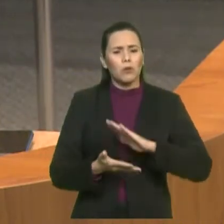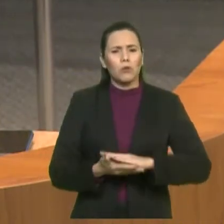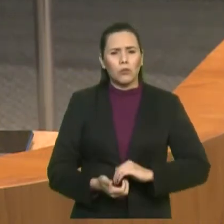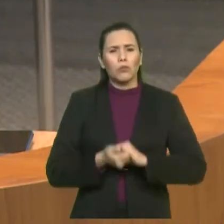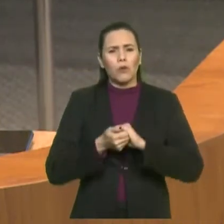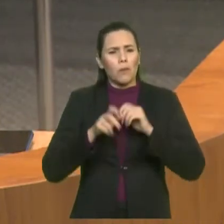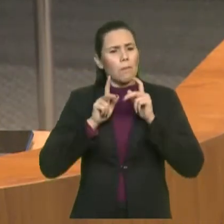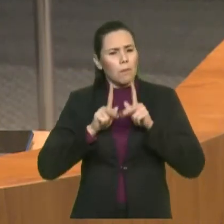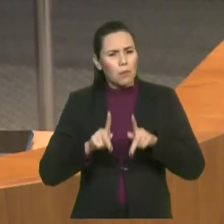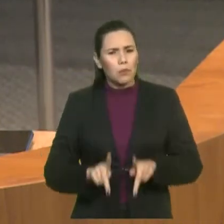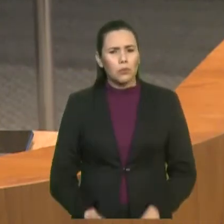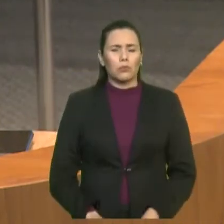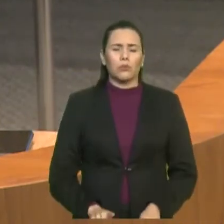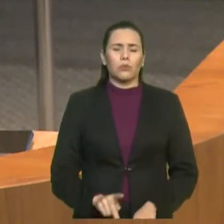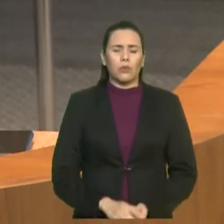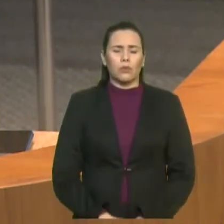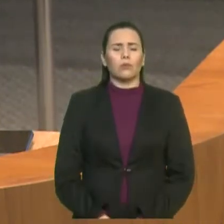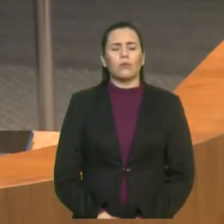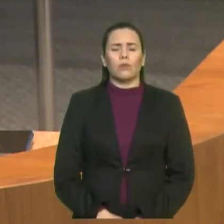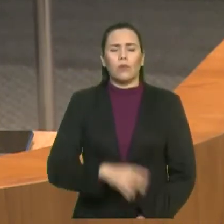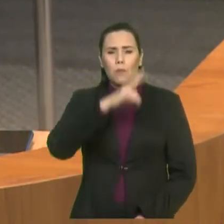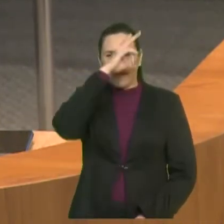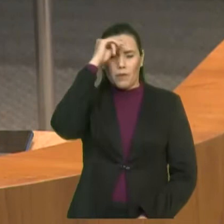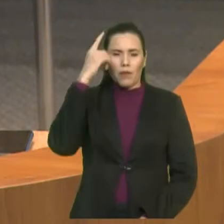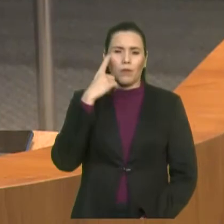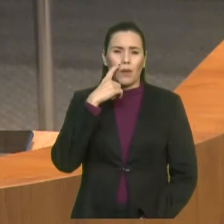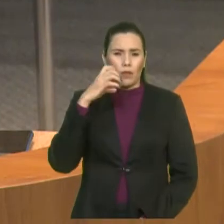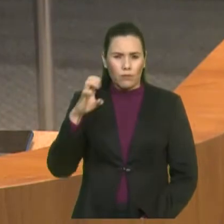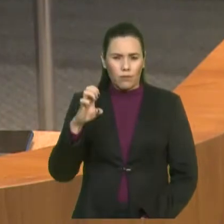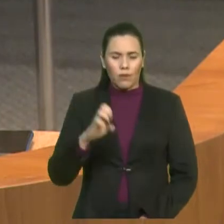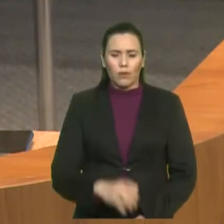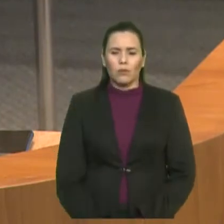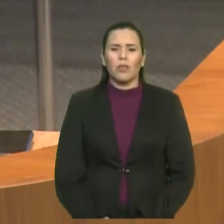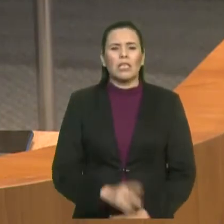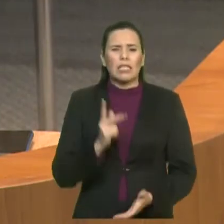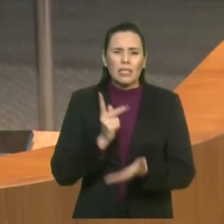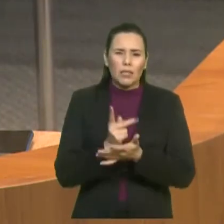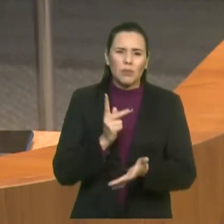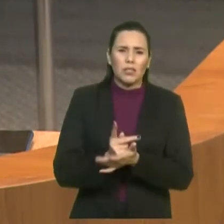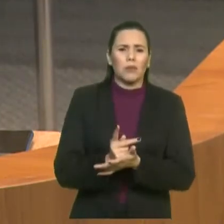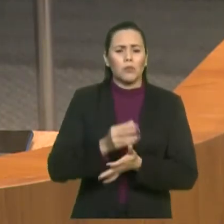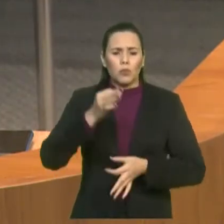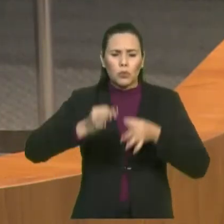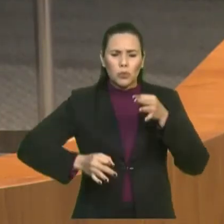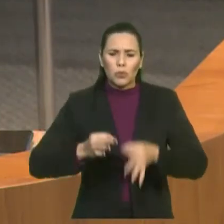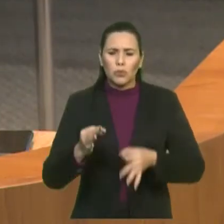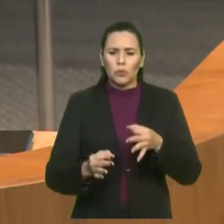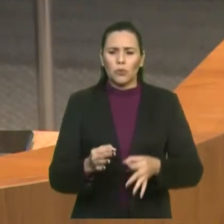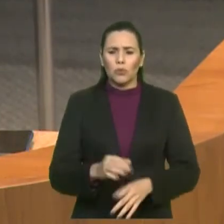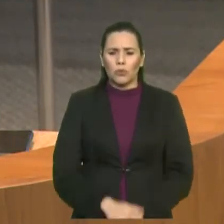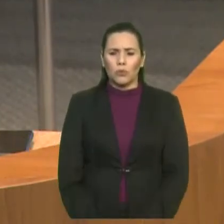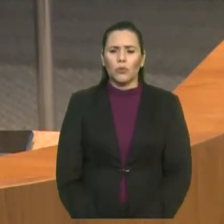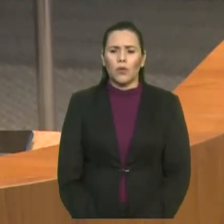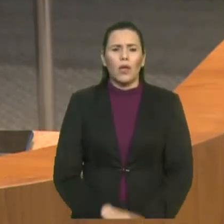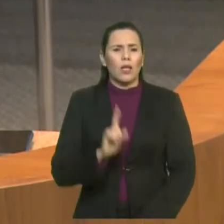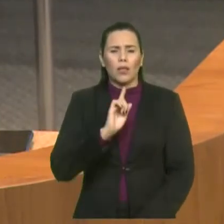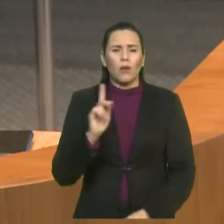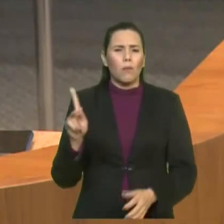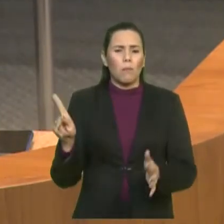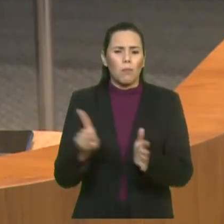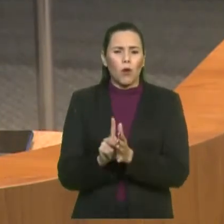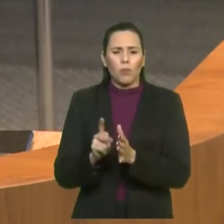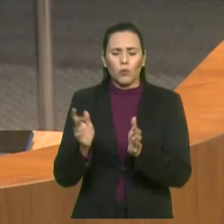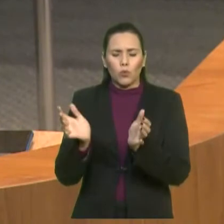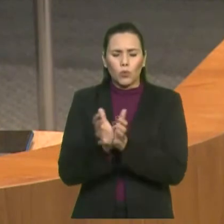que teve, equilibrada sempre. Então, até mesmo não pertencendo ao mesmo campo político do prefeito, o